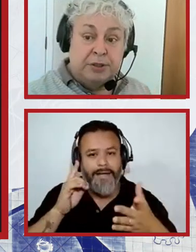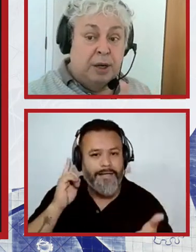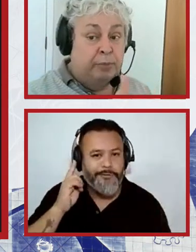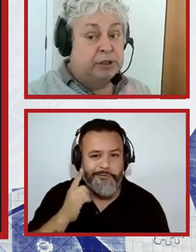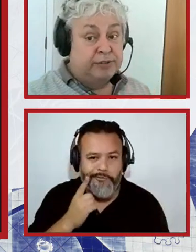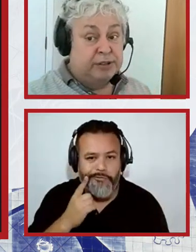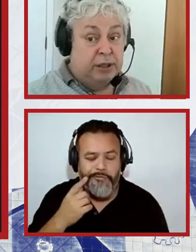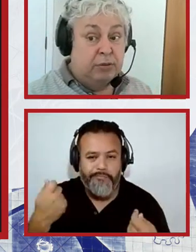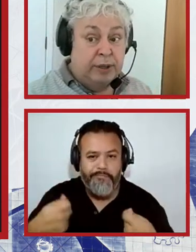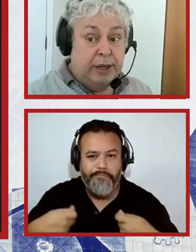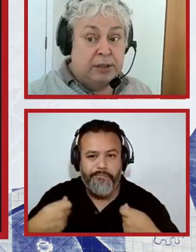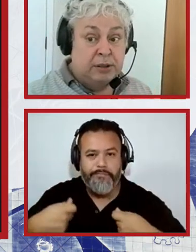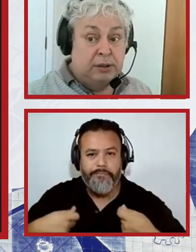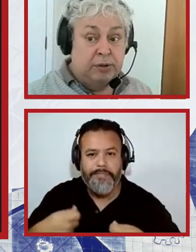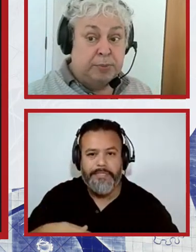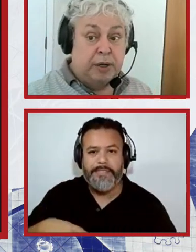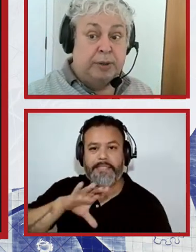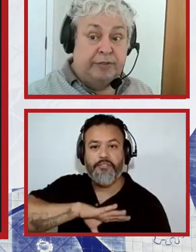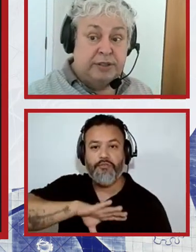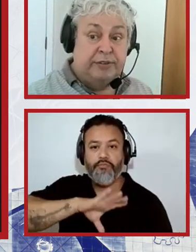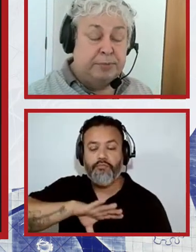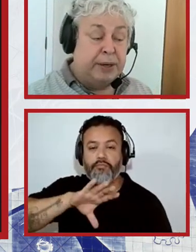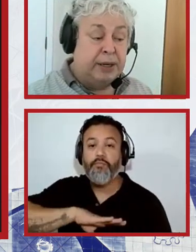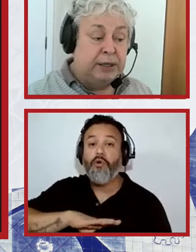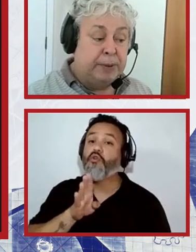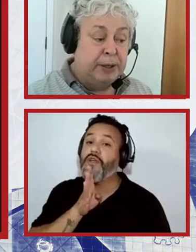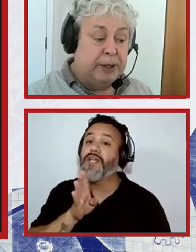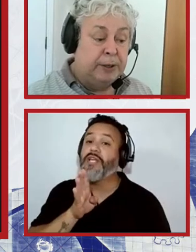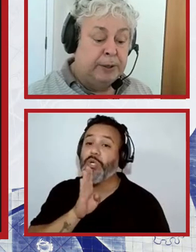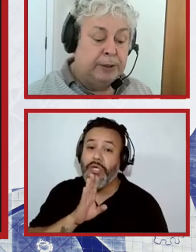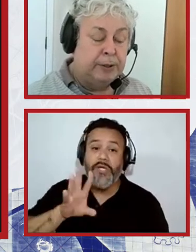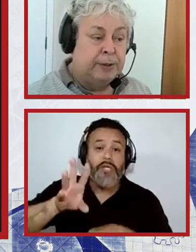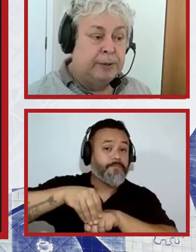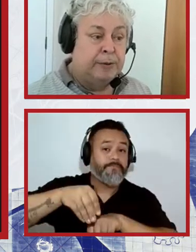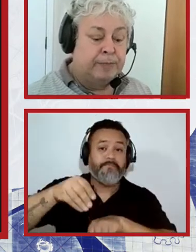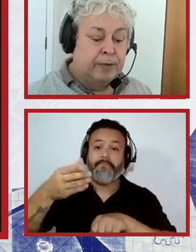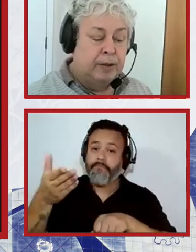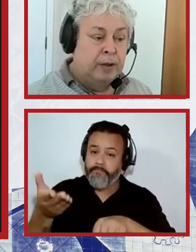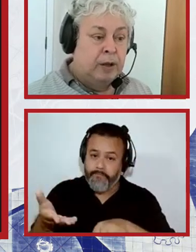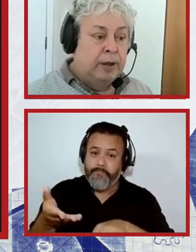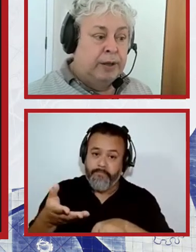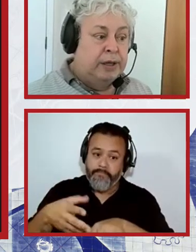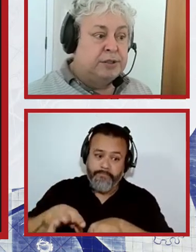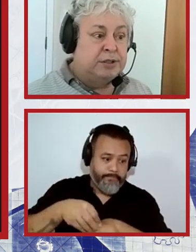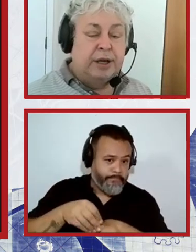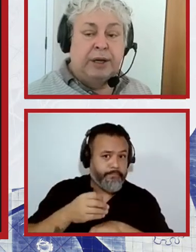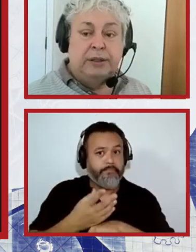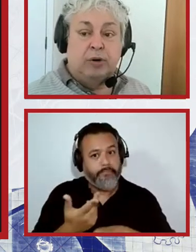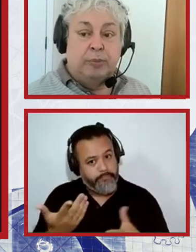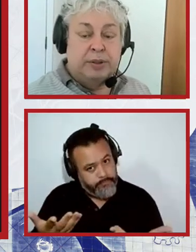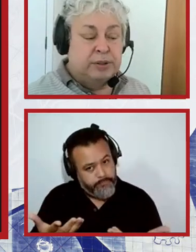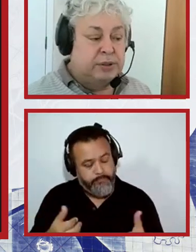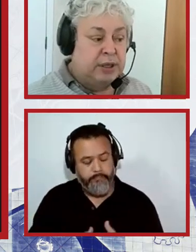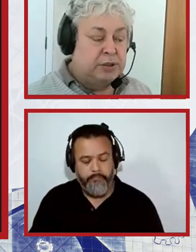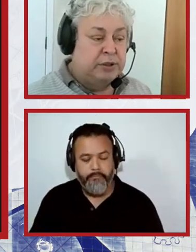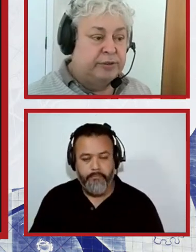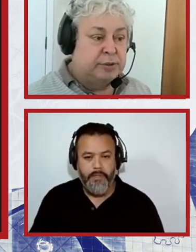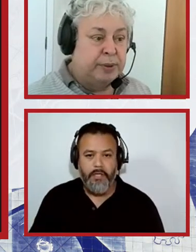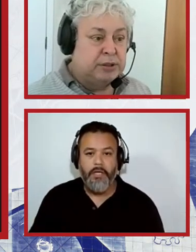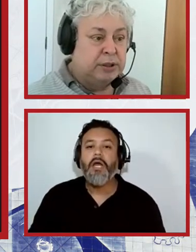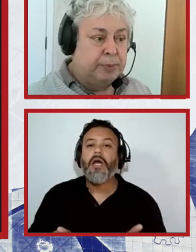conhecer português. Muitas vezes ele não conhece, então esse programa não vai servir para nada para ele. Tá? E existem ainda